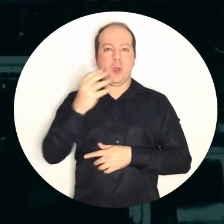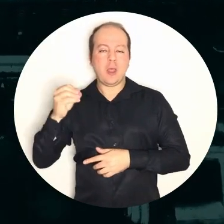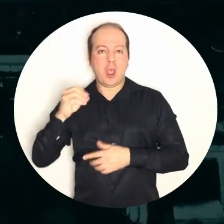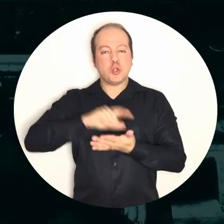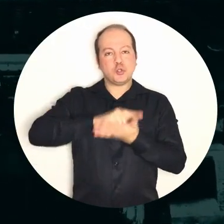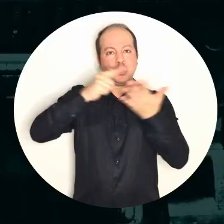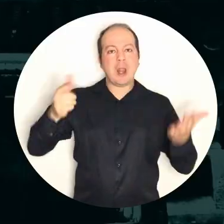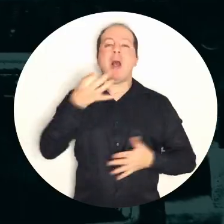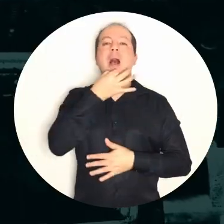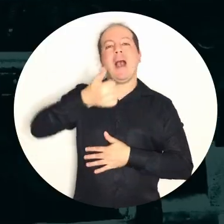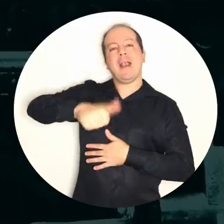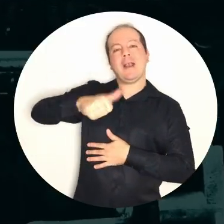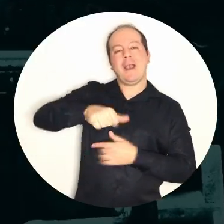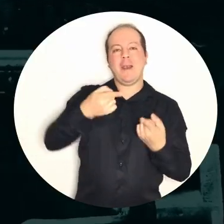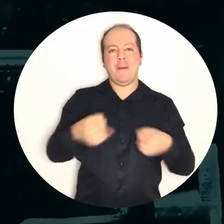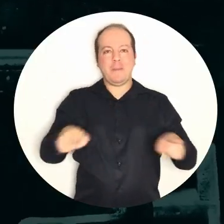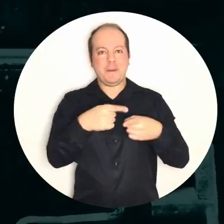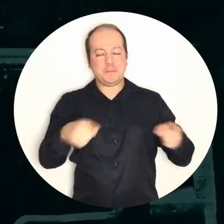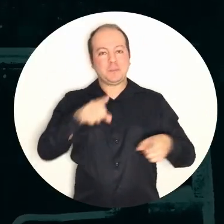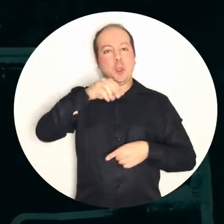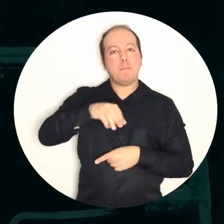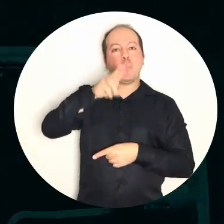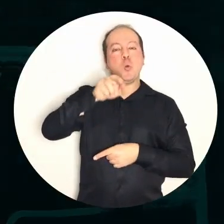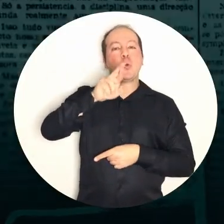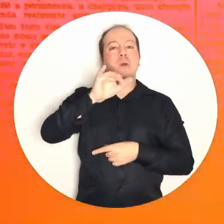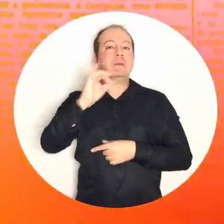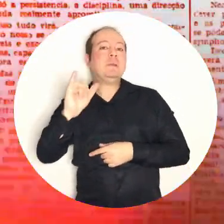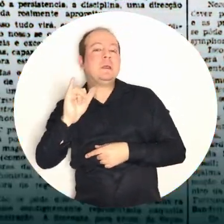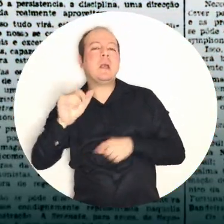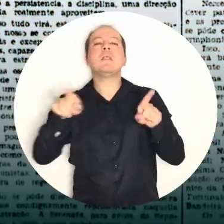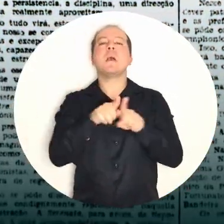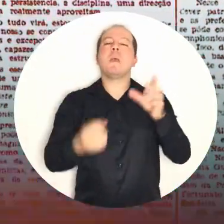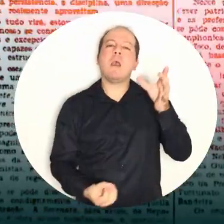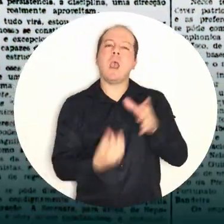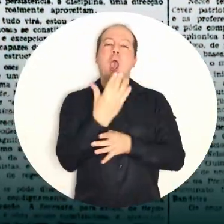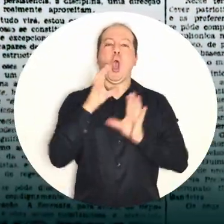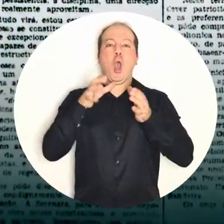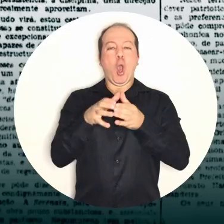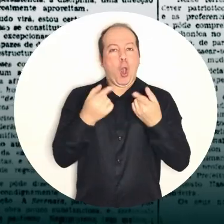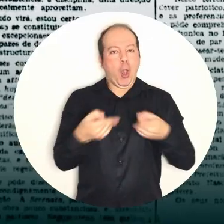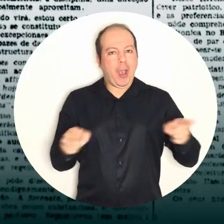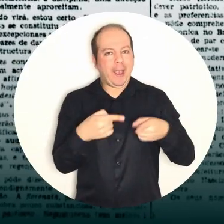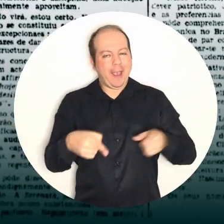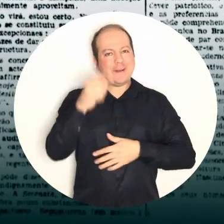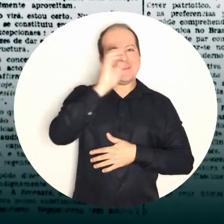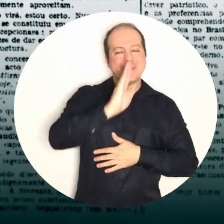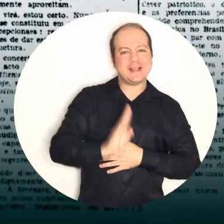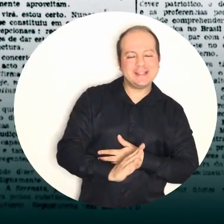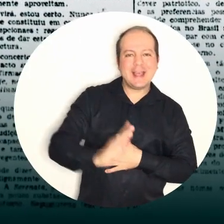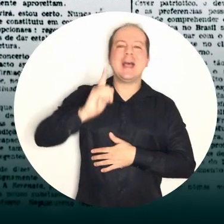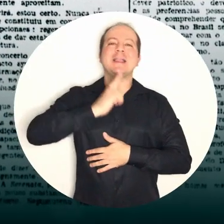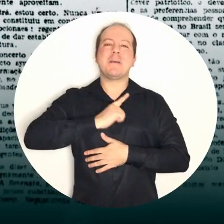coluna do renomado crítico musical Andrade Muricy, dava conta da criação da Orquestra Sinfônica